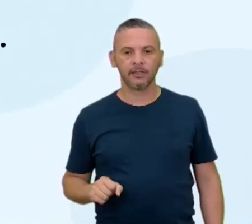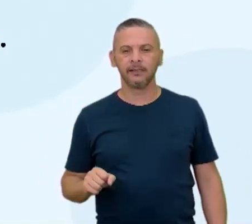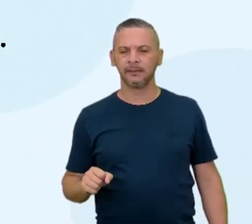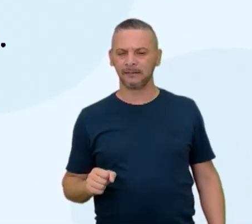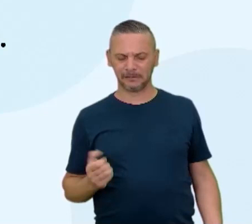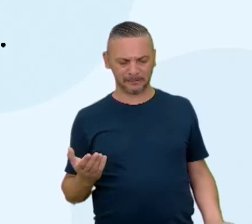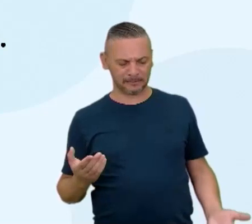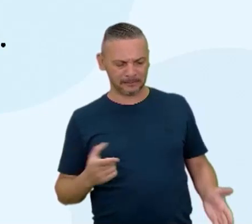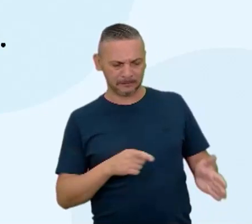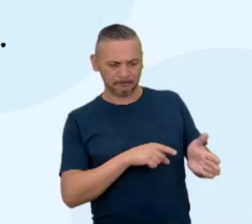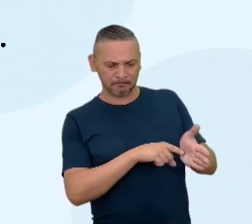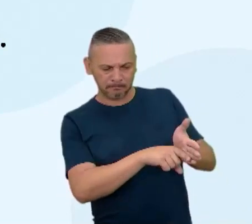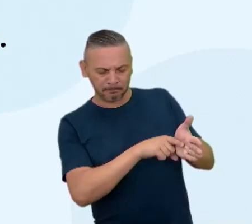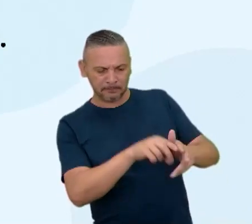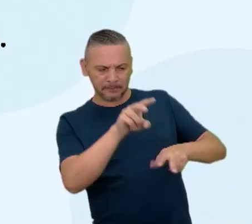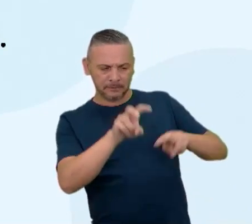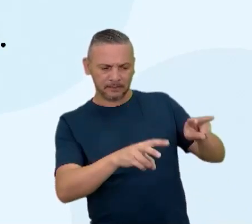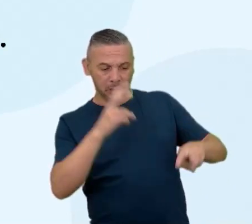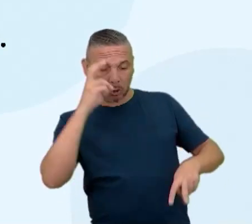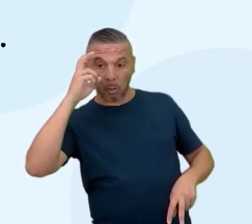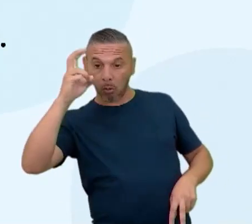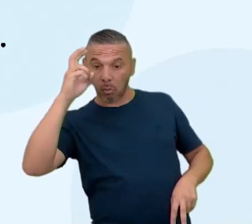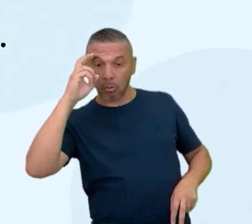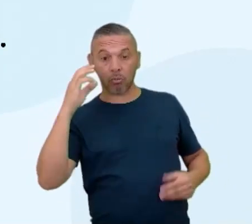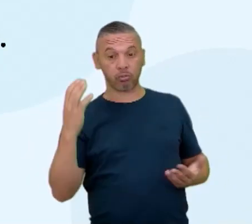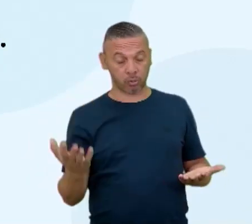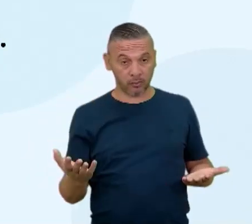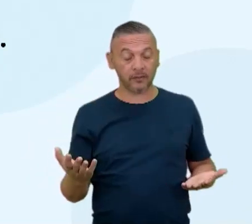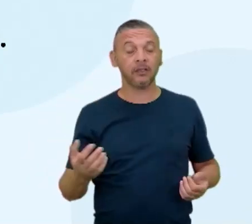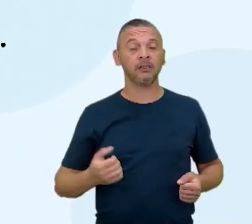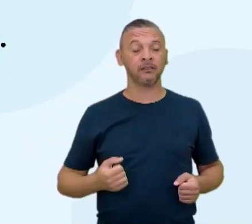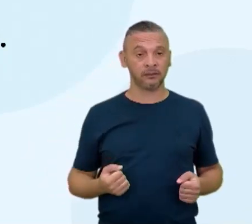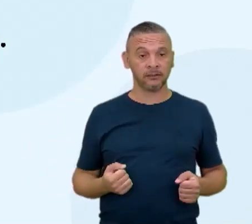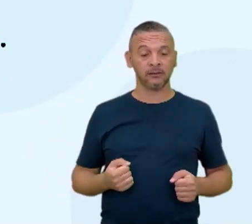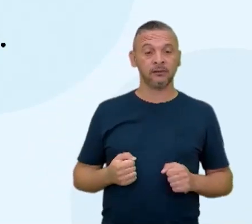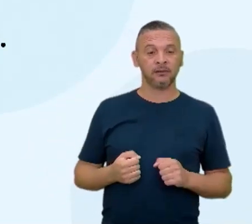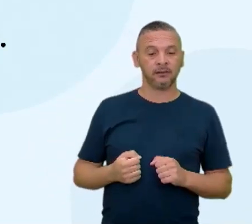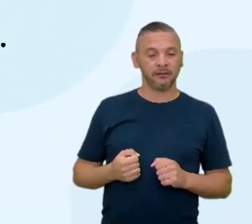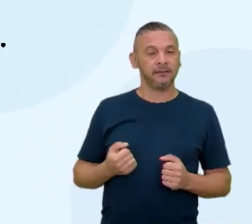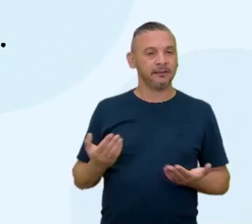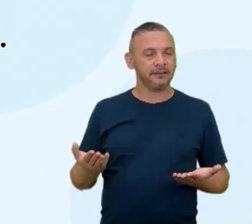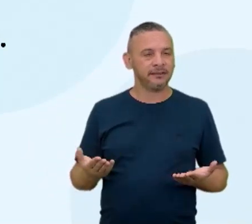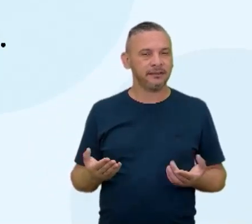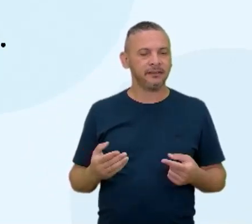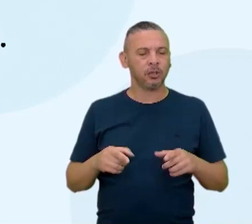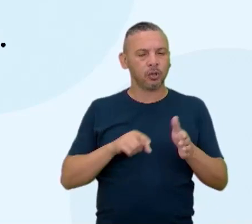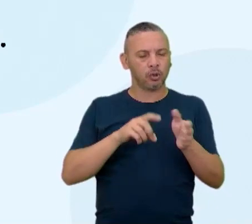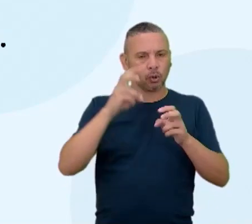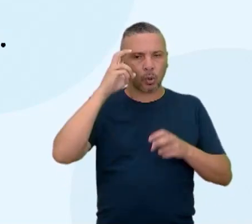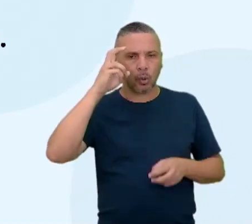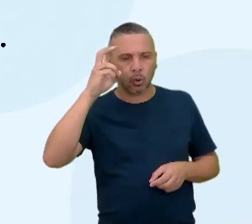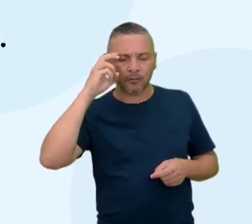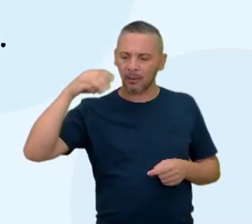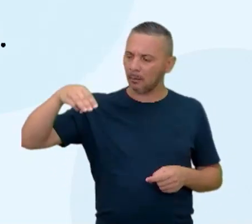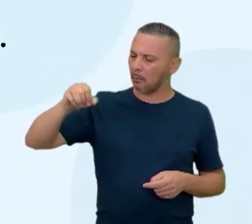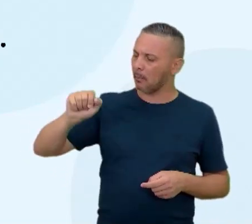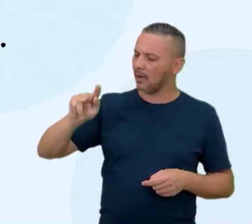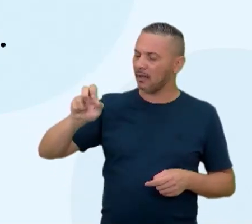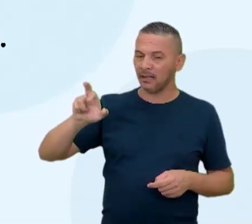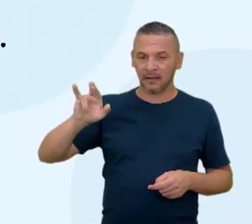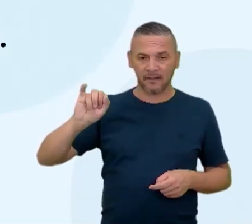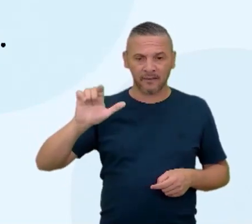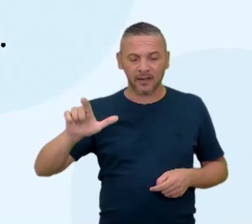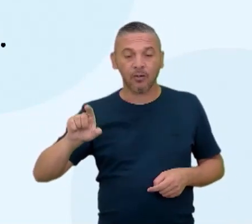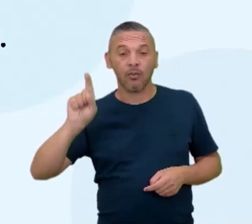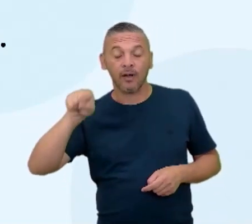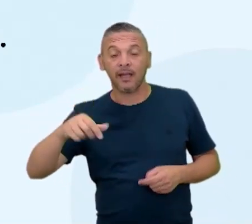os objetos e vestígios da cultura material e imaterial. Vamos lembrar, né, Anderson? Cultura material é aquilo